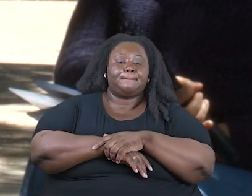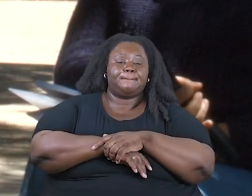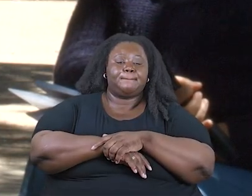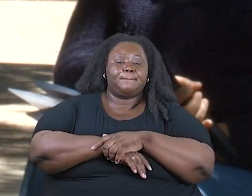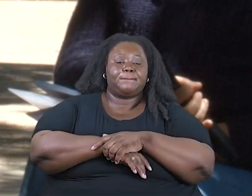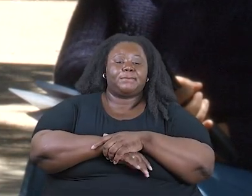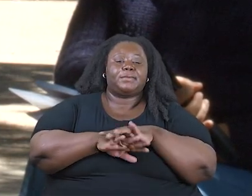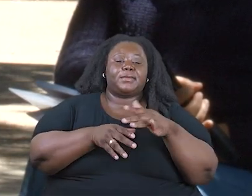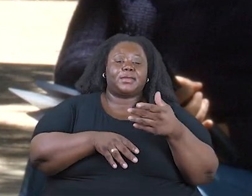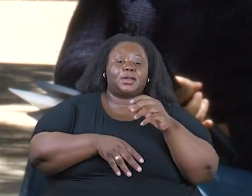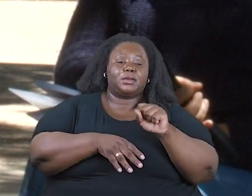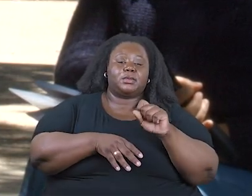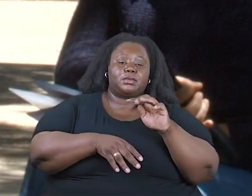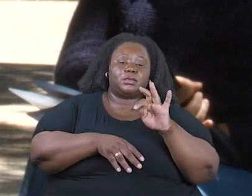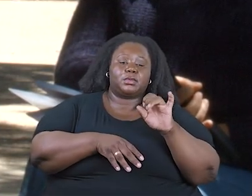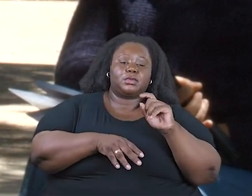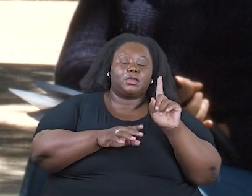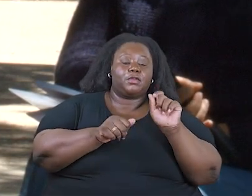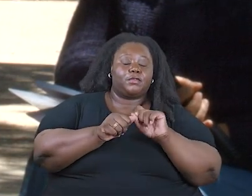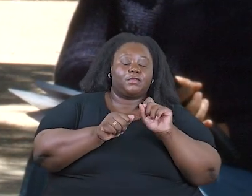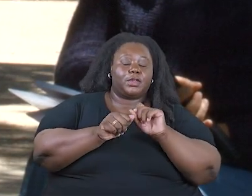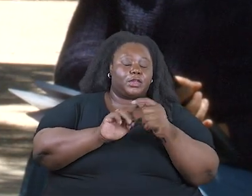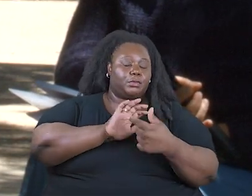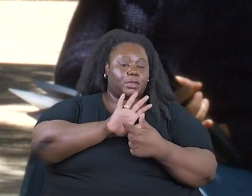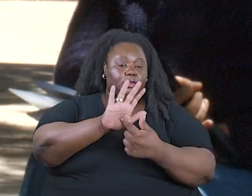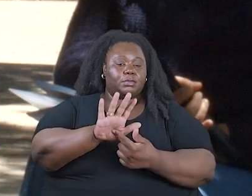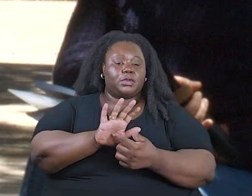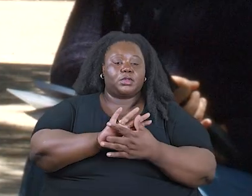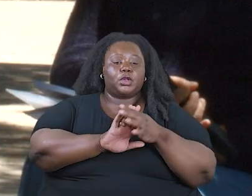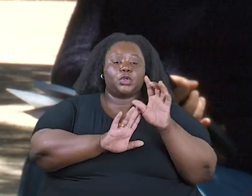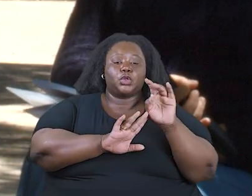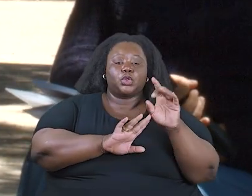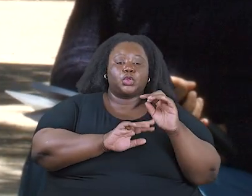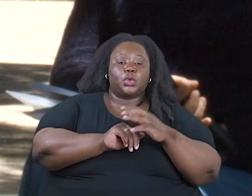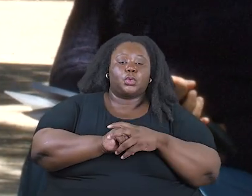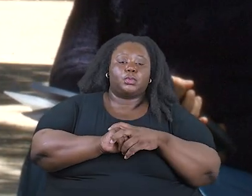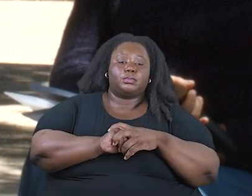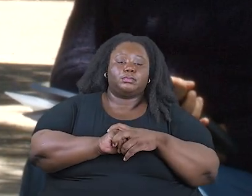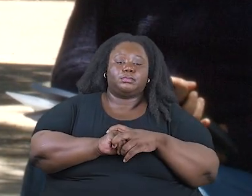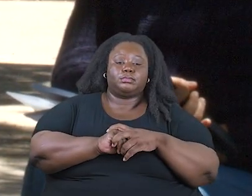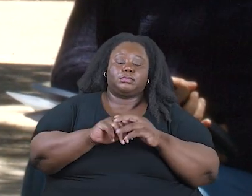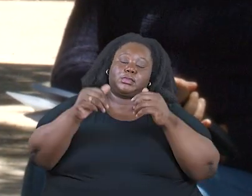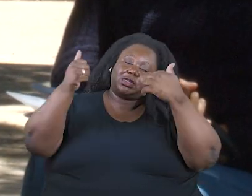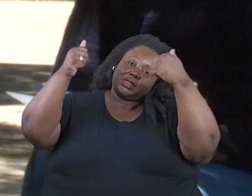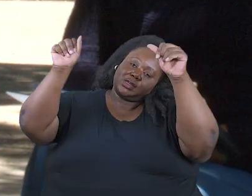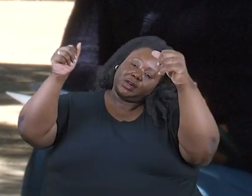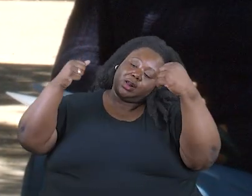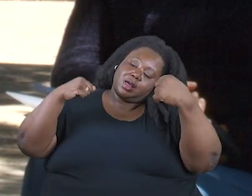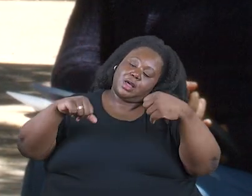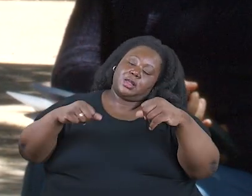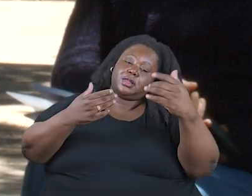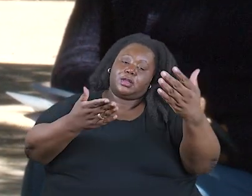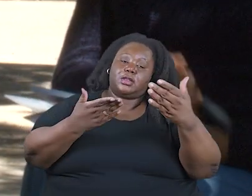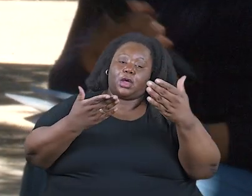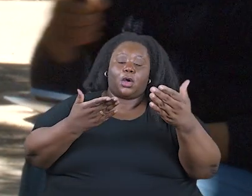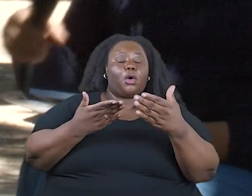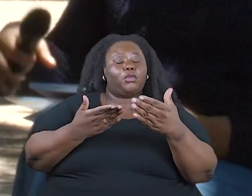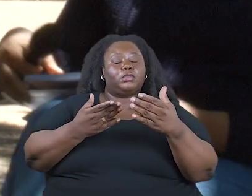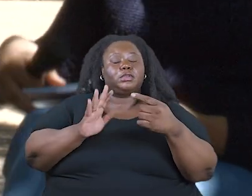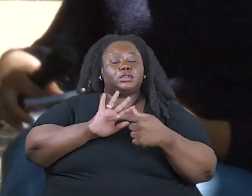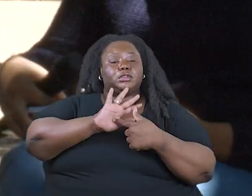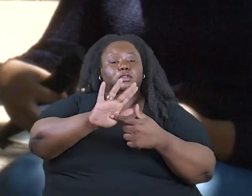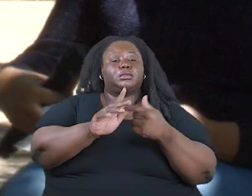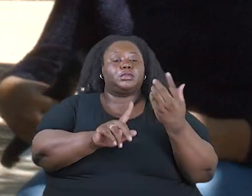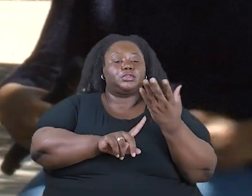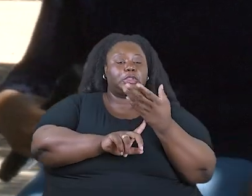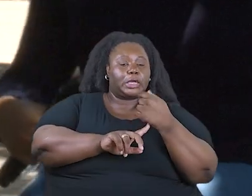E aí o Steven Lieber fez uma exposição só com cartazes e convites de exposição de